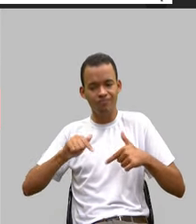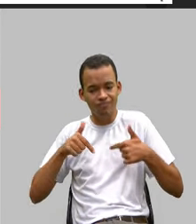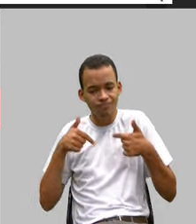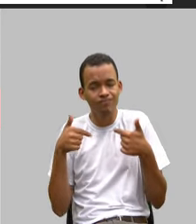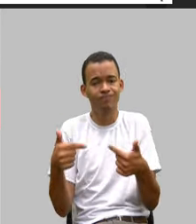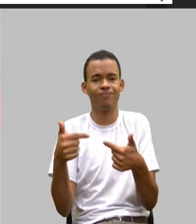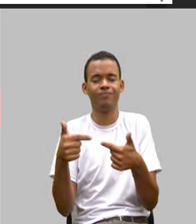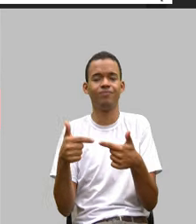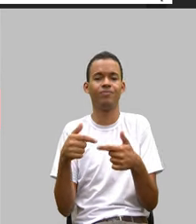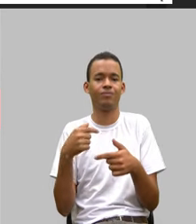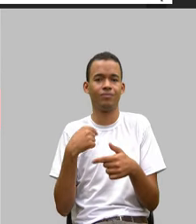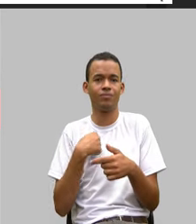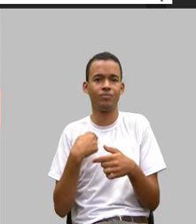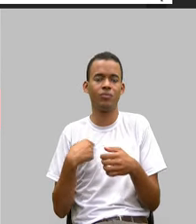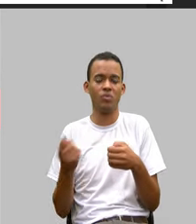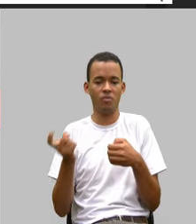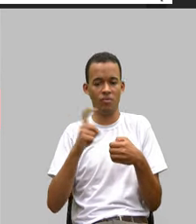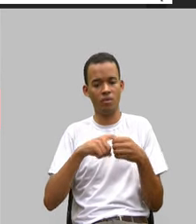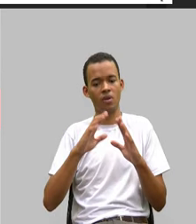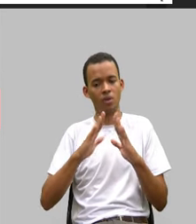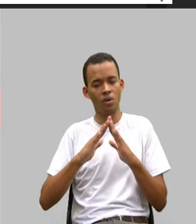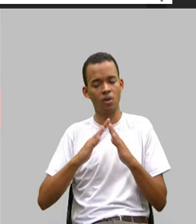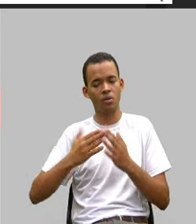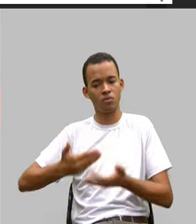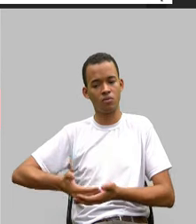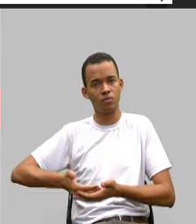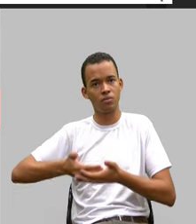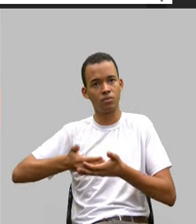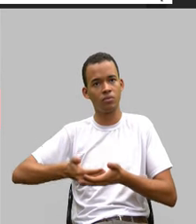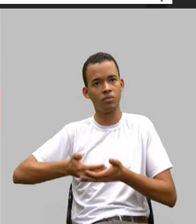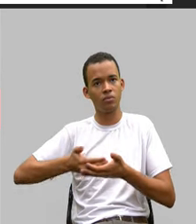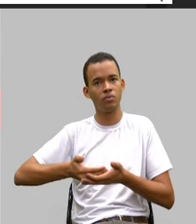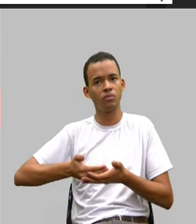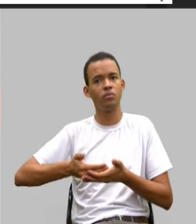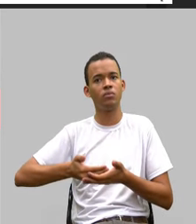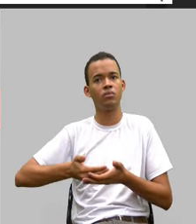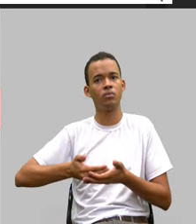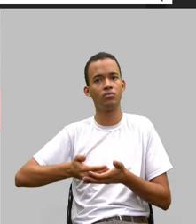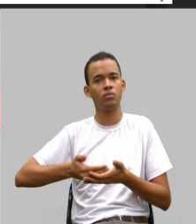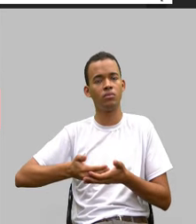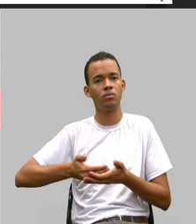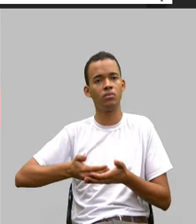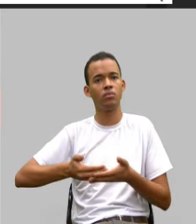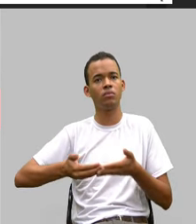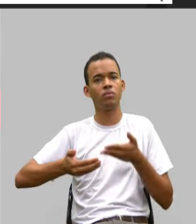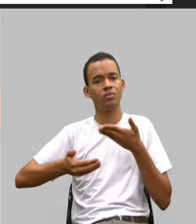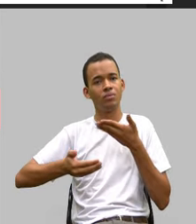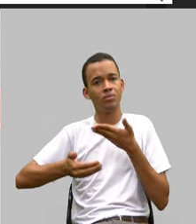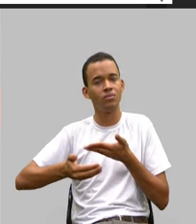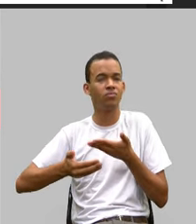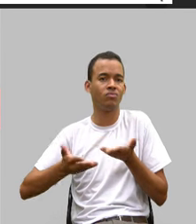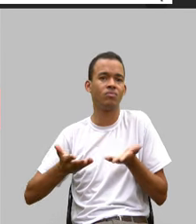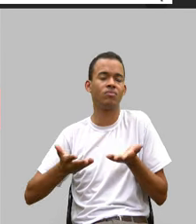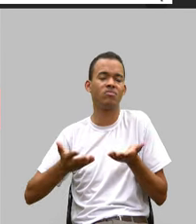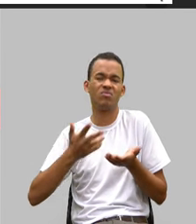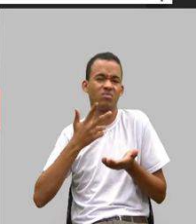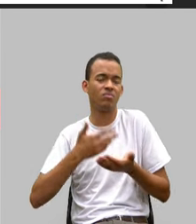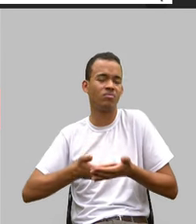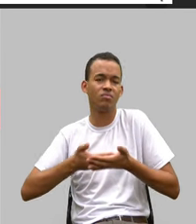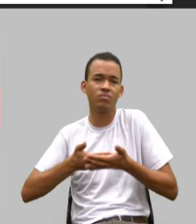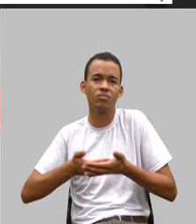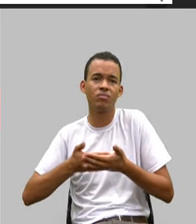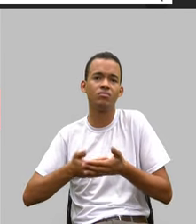eu voltei para casa com uma criança eh bebê praticamente